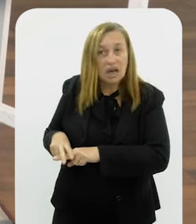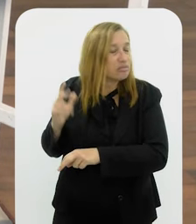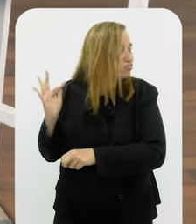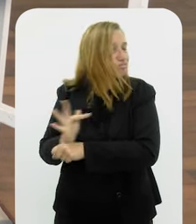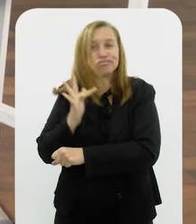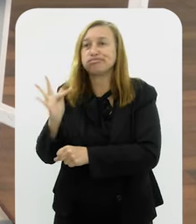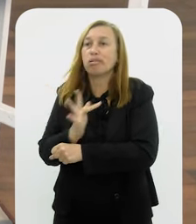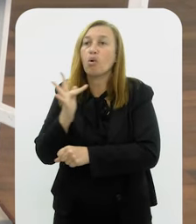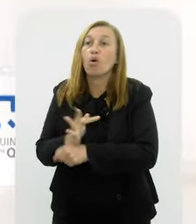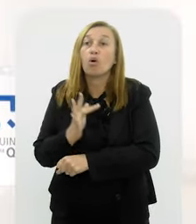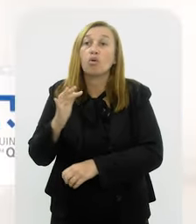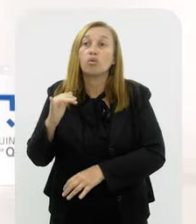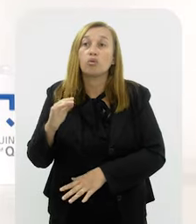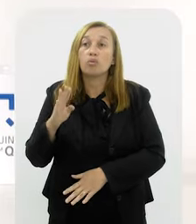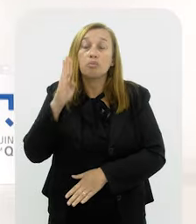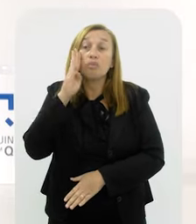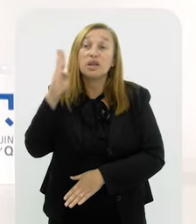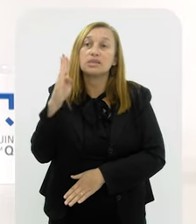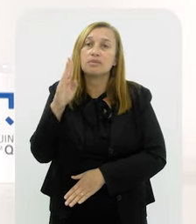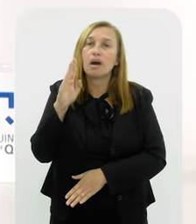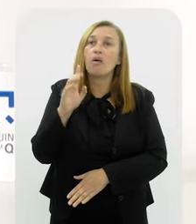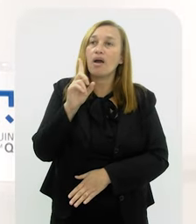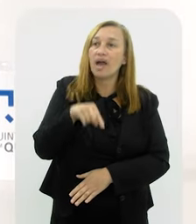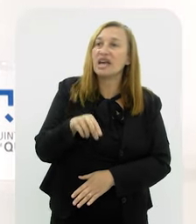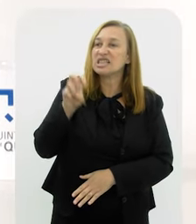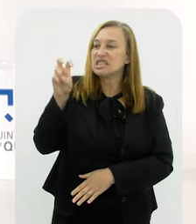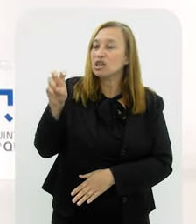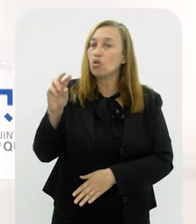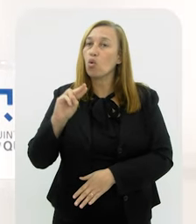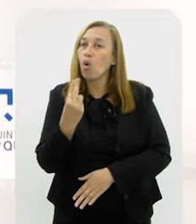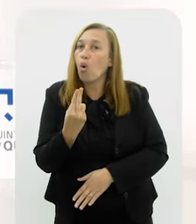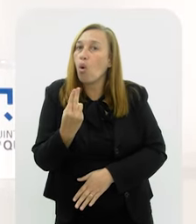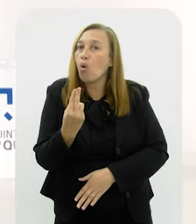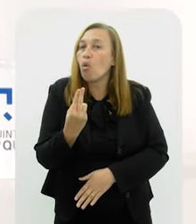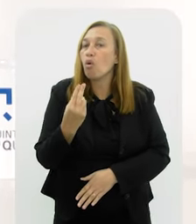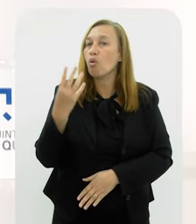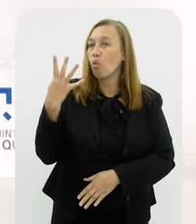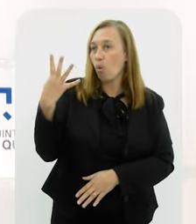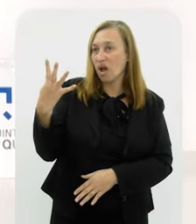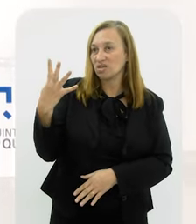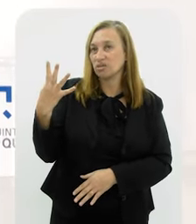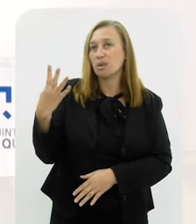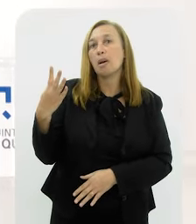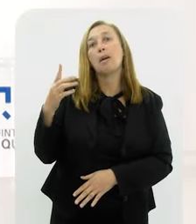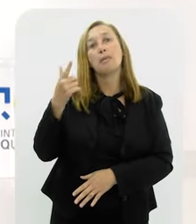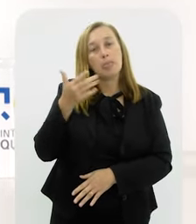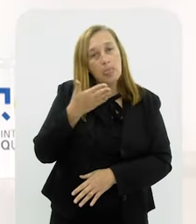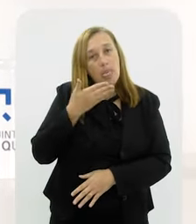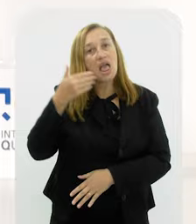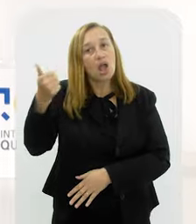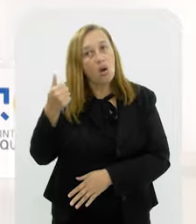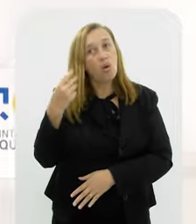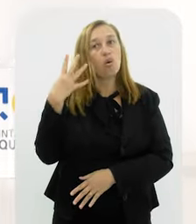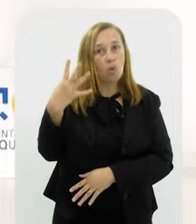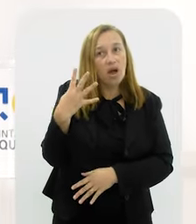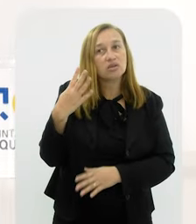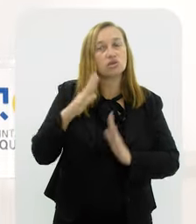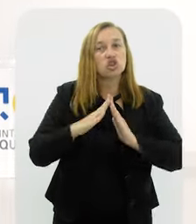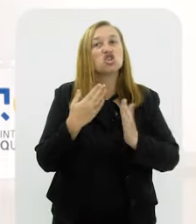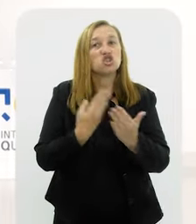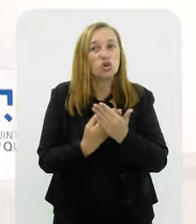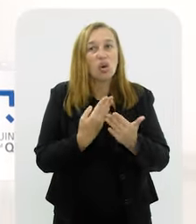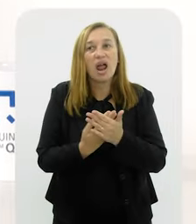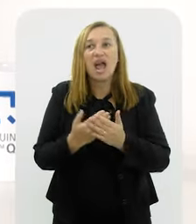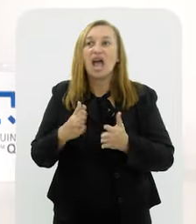só, ele falava, o ideal são 5 ou 4 escolas. De preferência, 4.